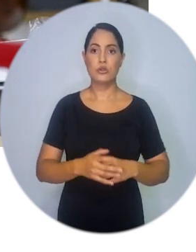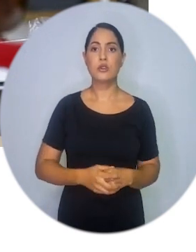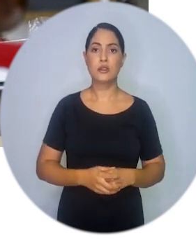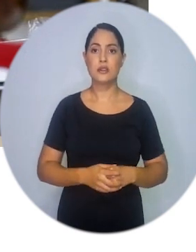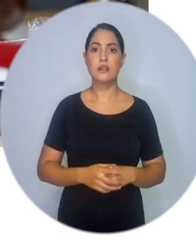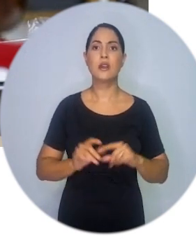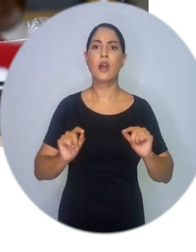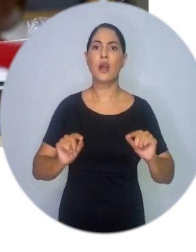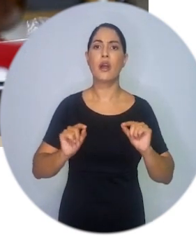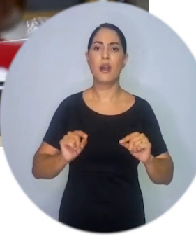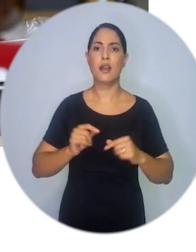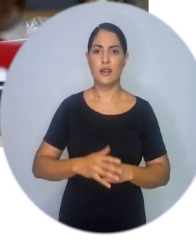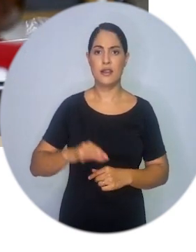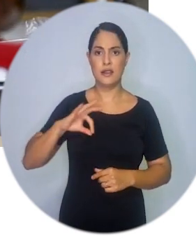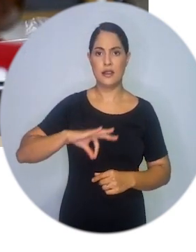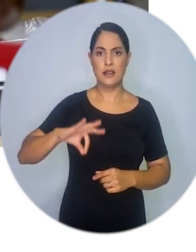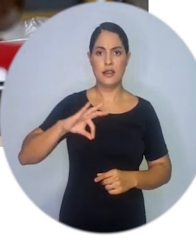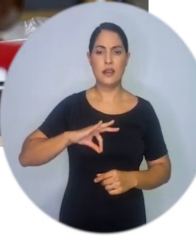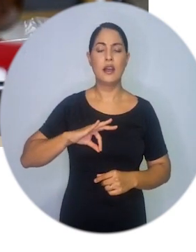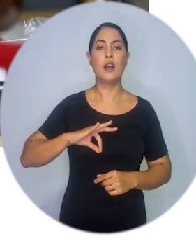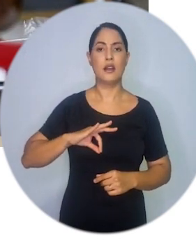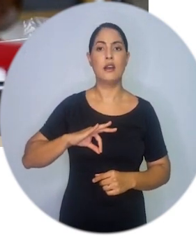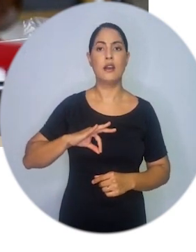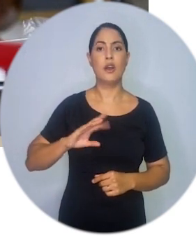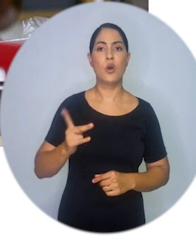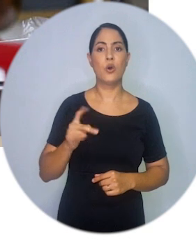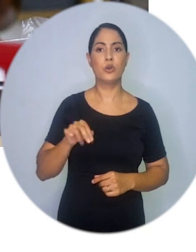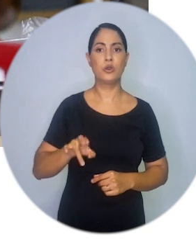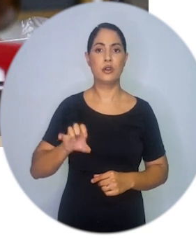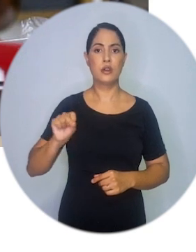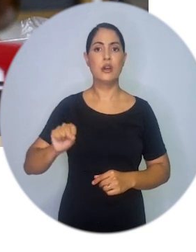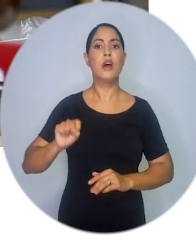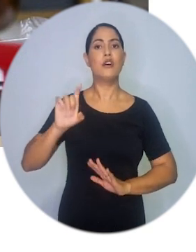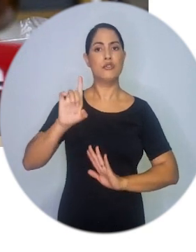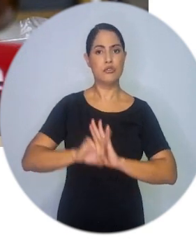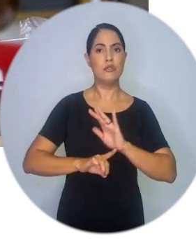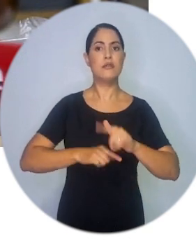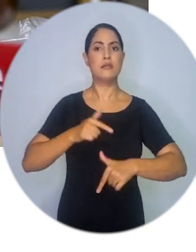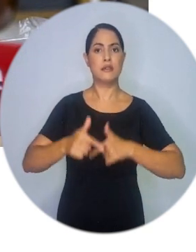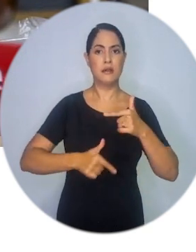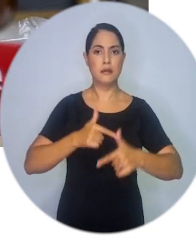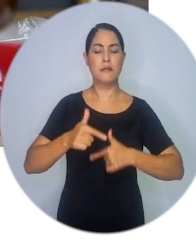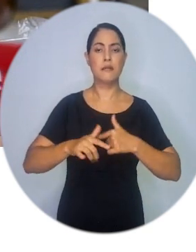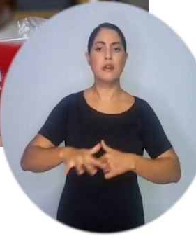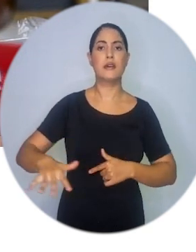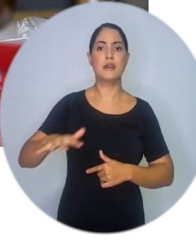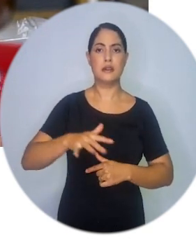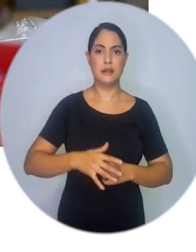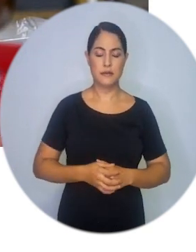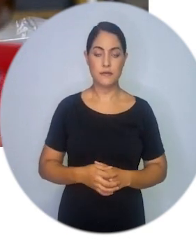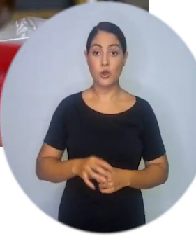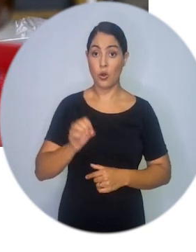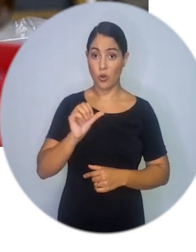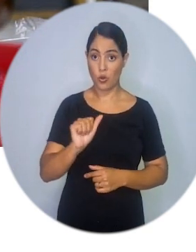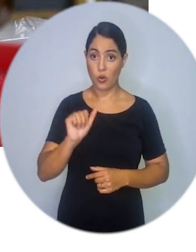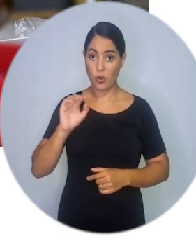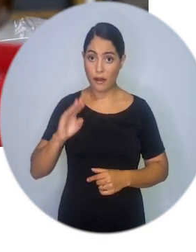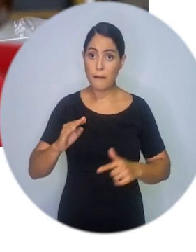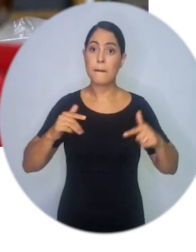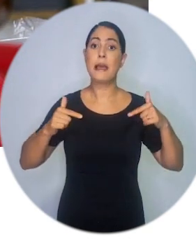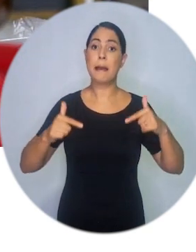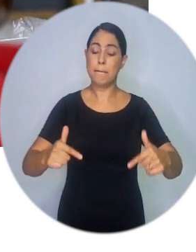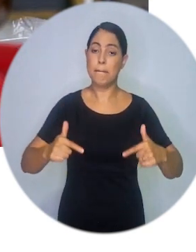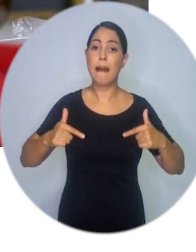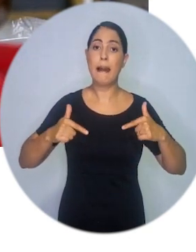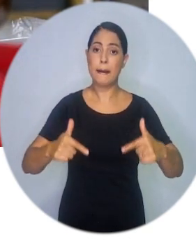brasileira, garantindo a justa remuneração dos advogados por seu trabalho em defesa dos direitos trabalhistas. A ordem continuará